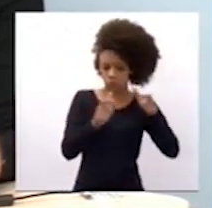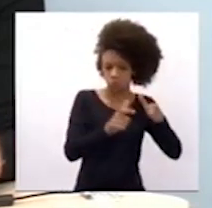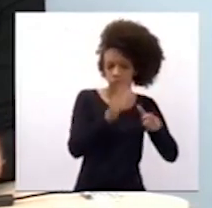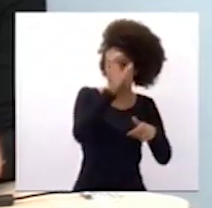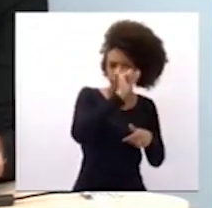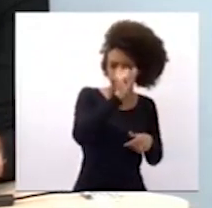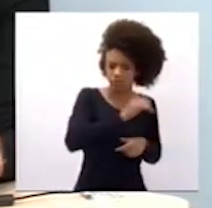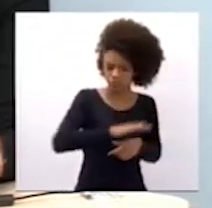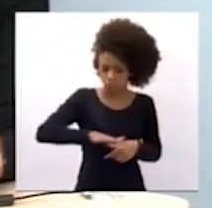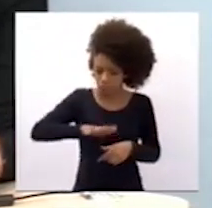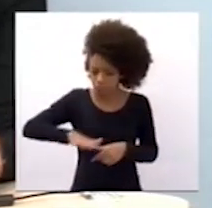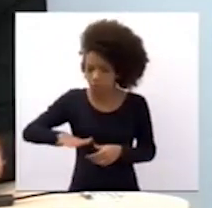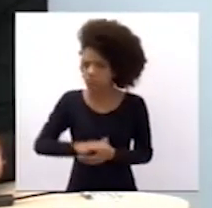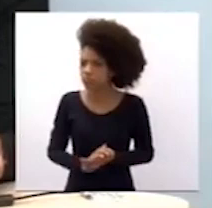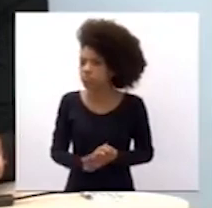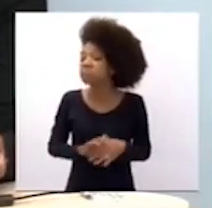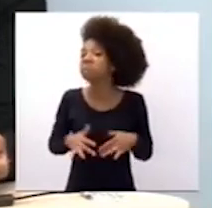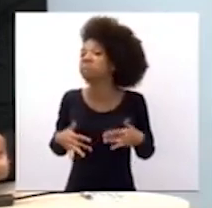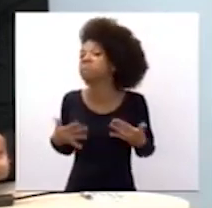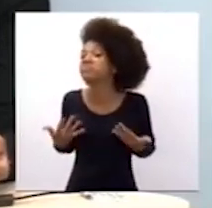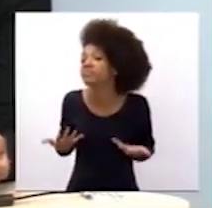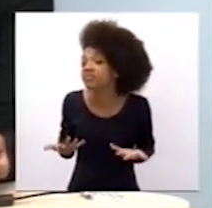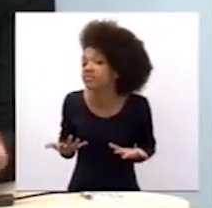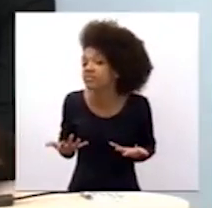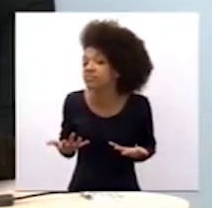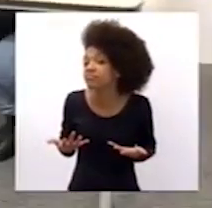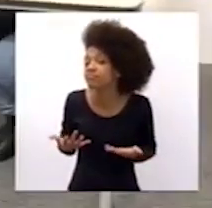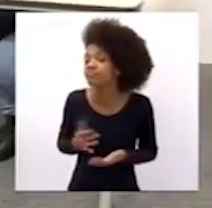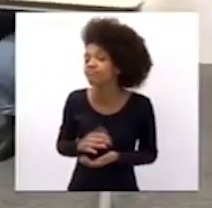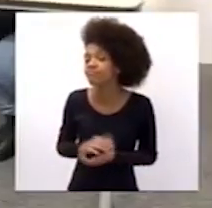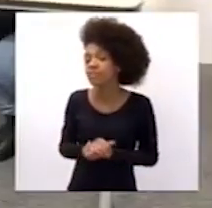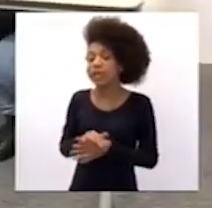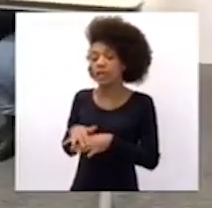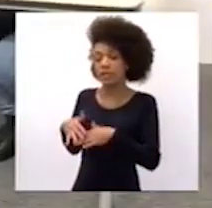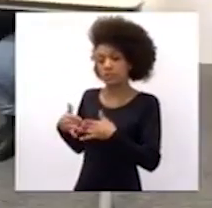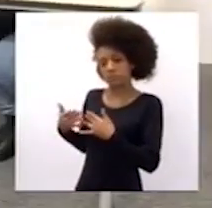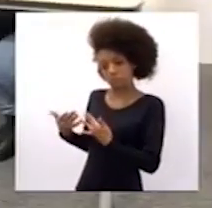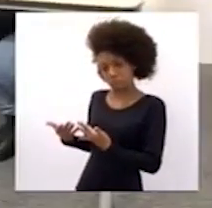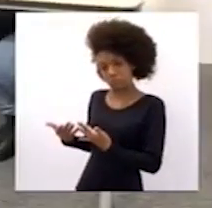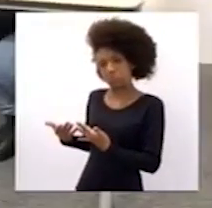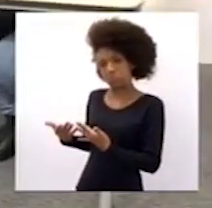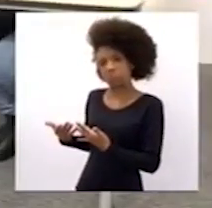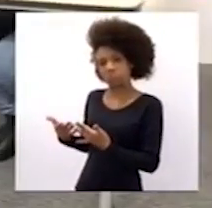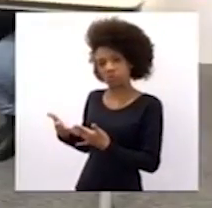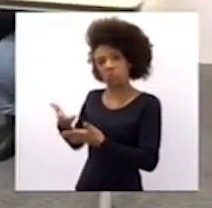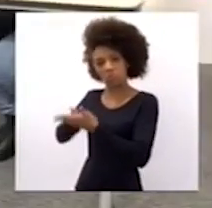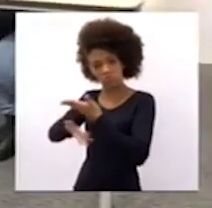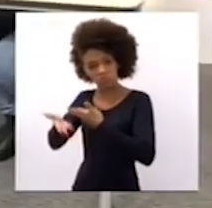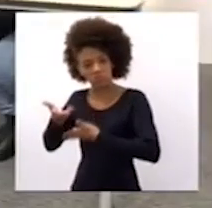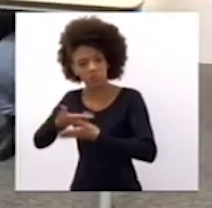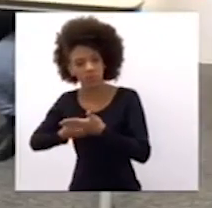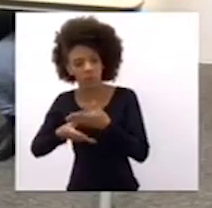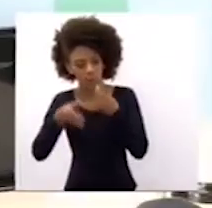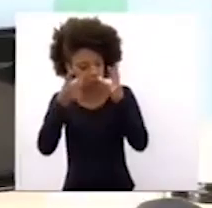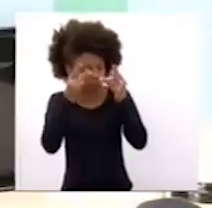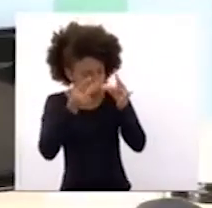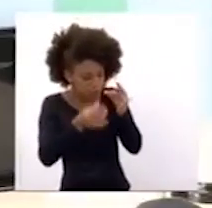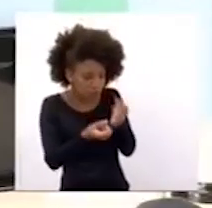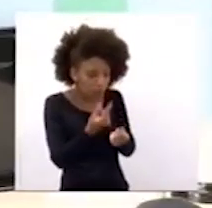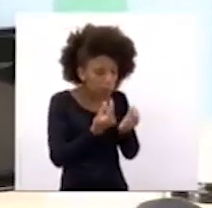aprendizagem? E aí, professora Juliette, o que o pessoal interagiu? Eu vi que tem muitas interações aqui e vou destacar